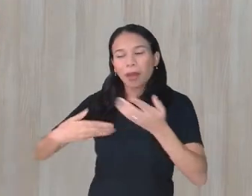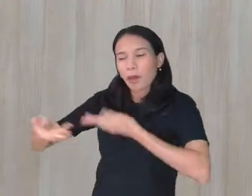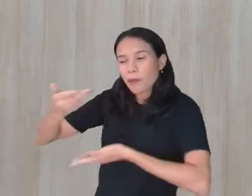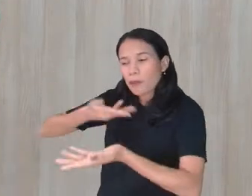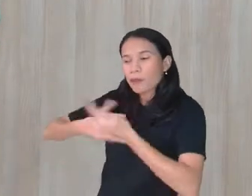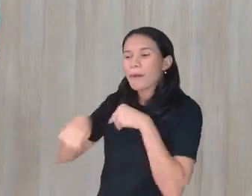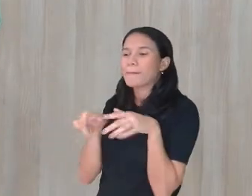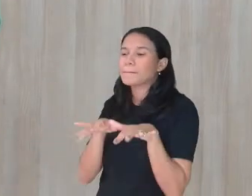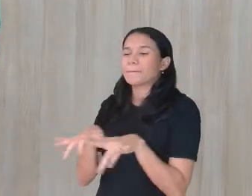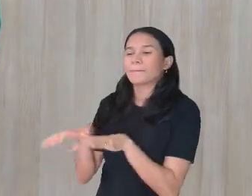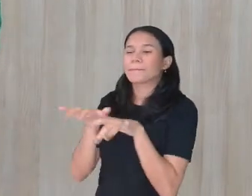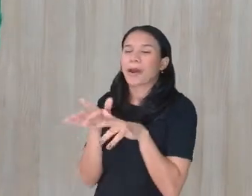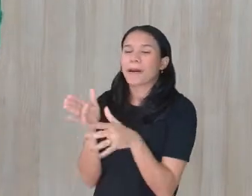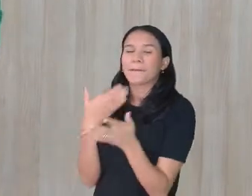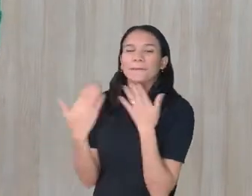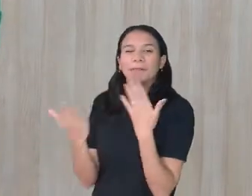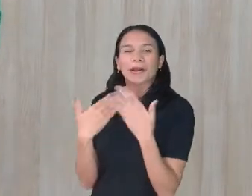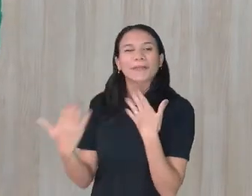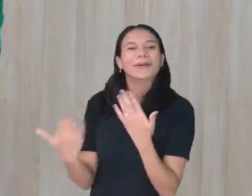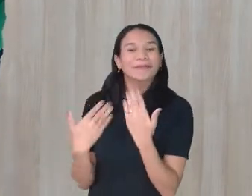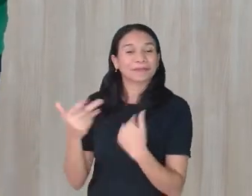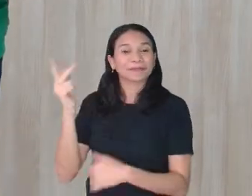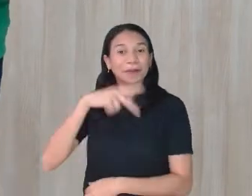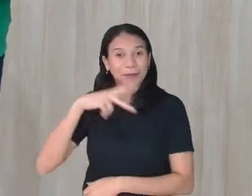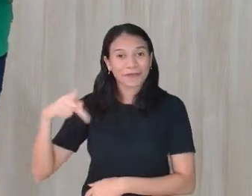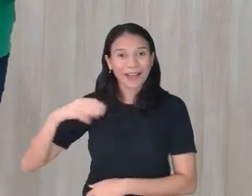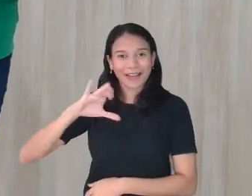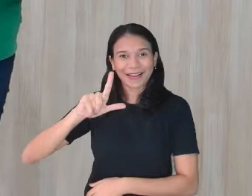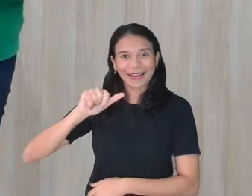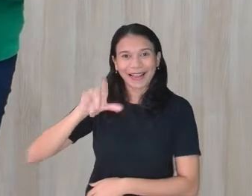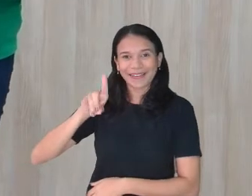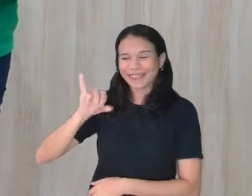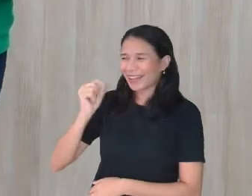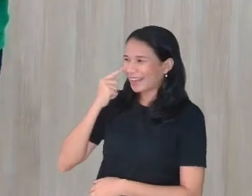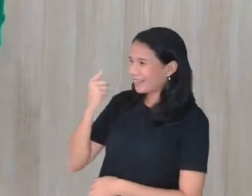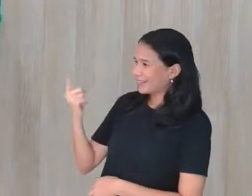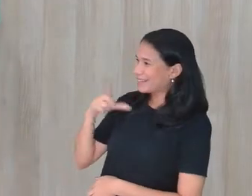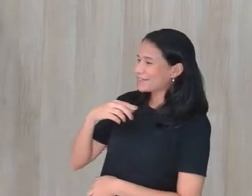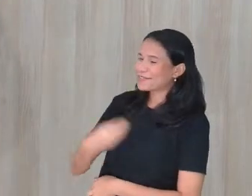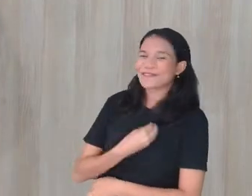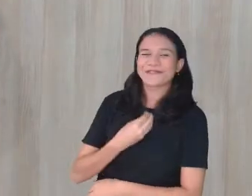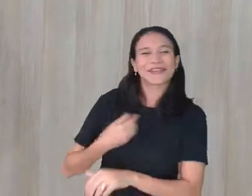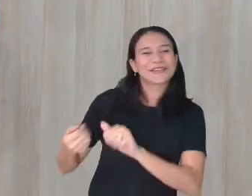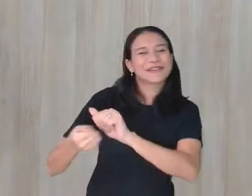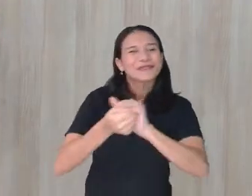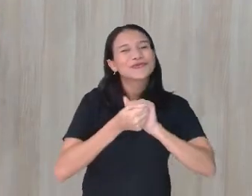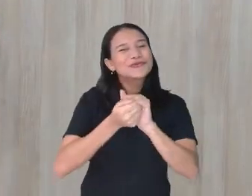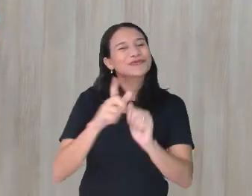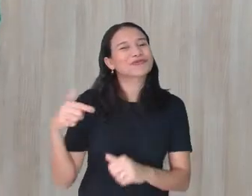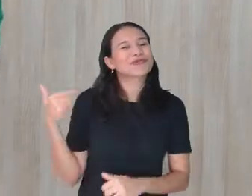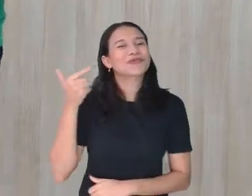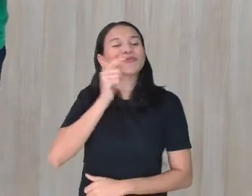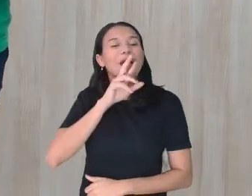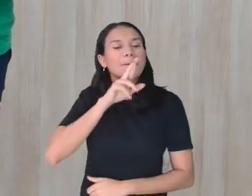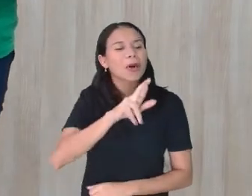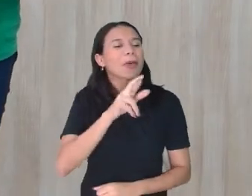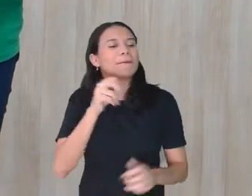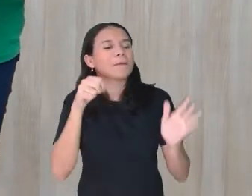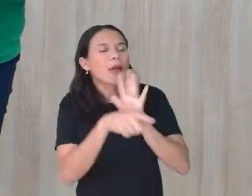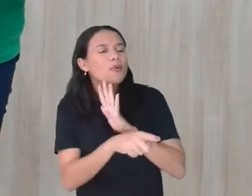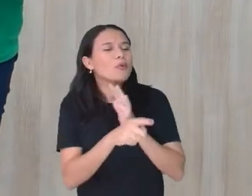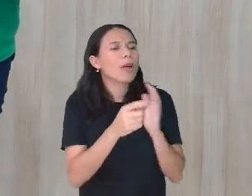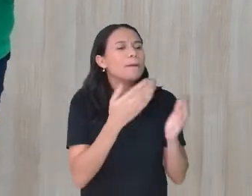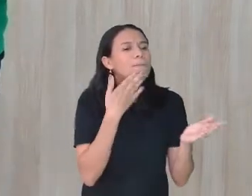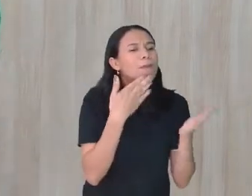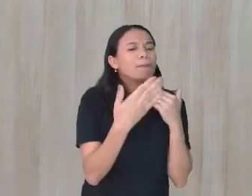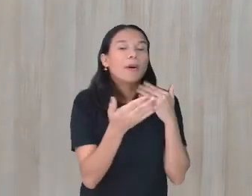com a gente, né? Estar aí escrevendo, que a professora Cláudia já está aqui conosco, para responder algum questionamento,